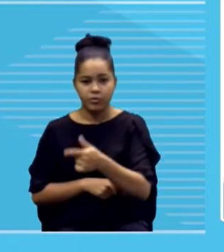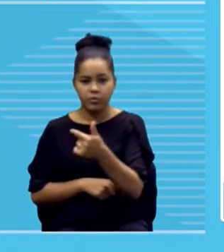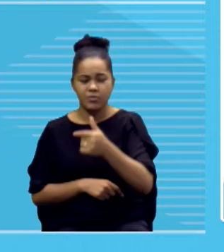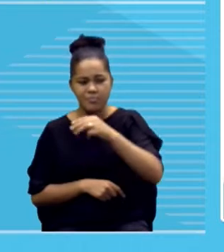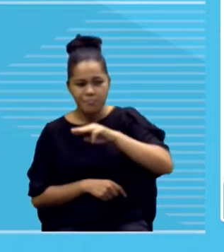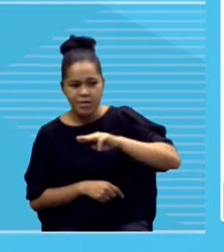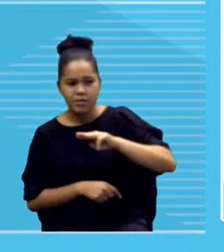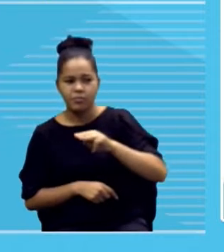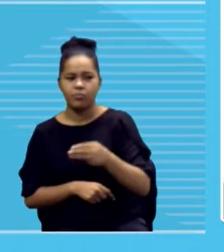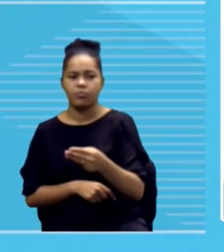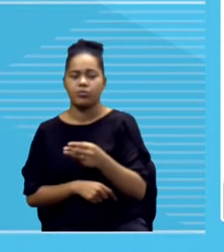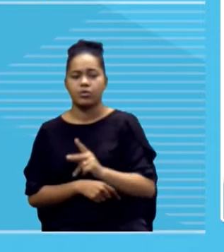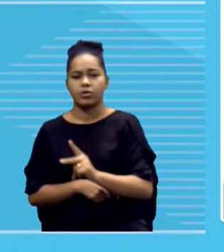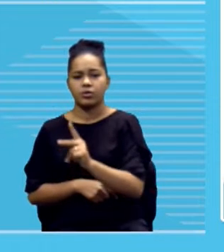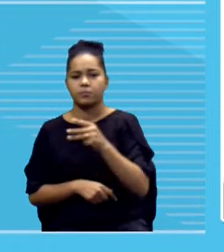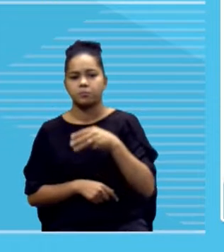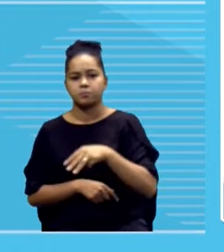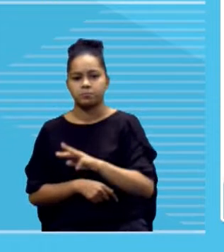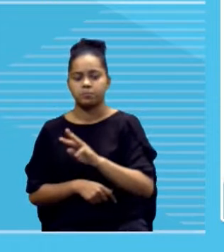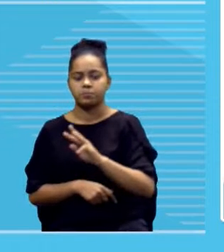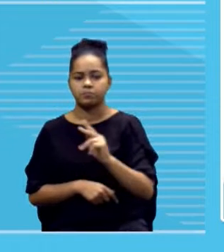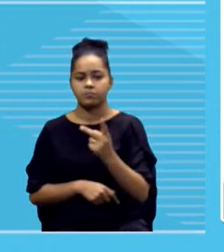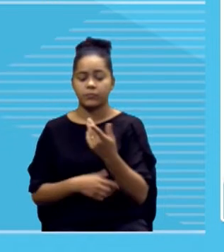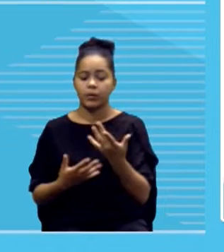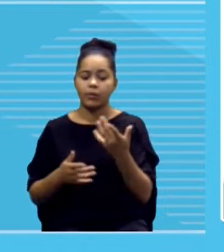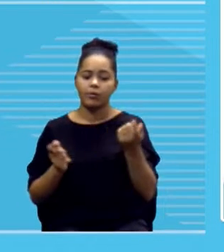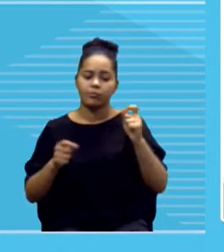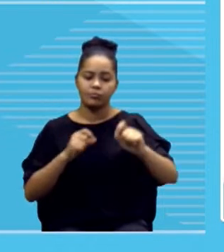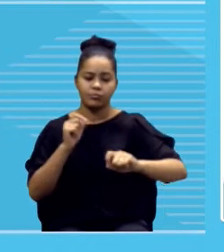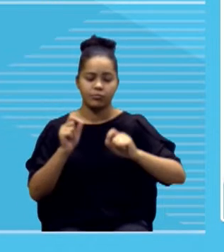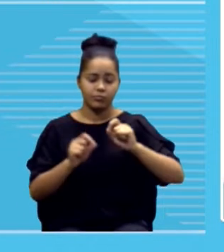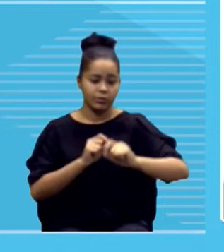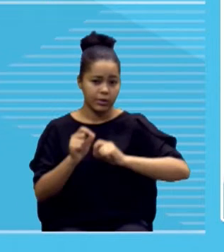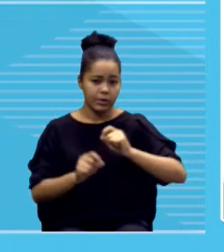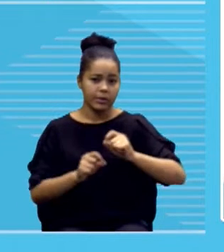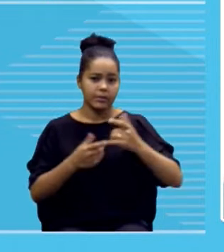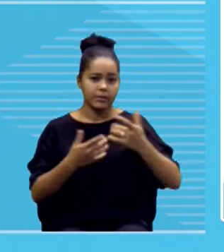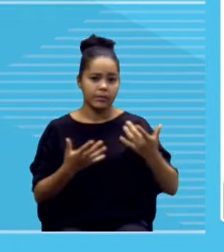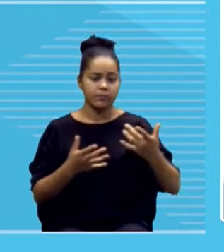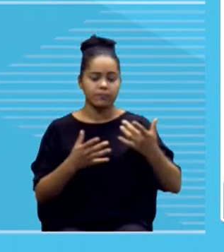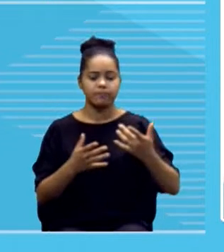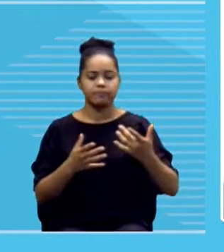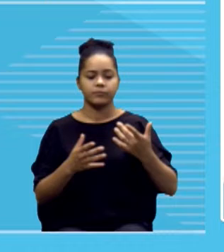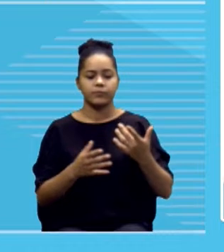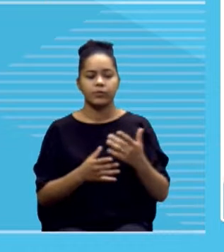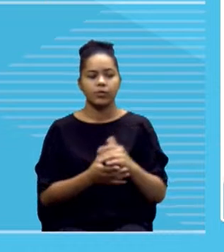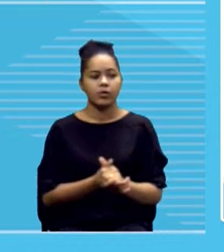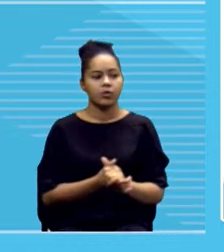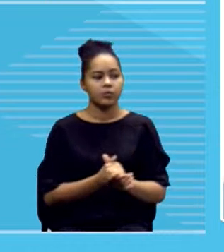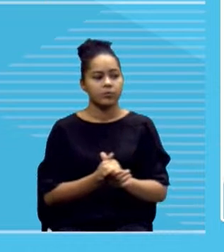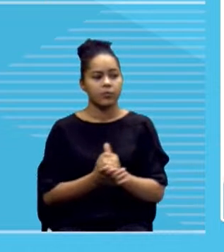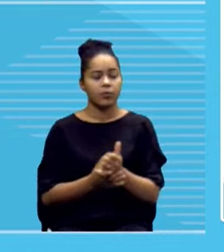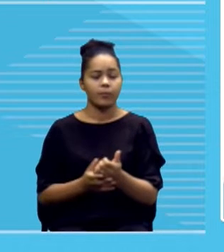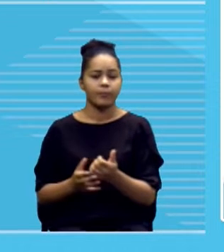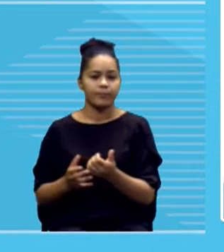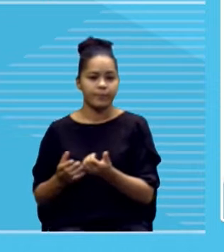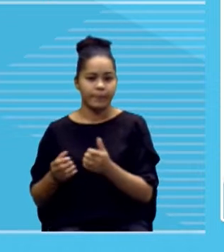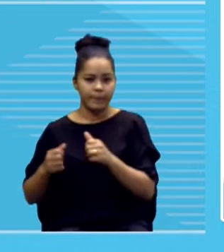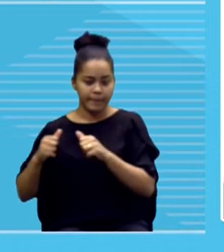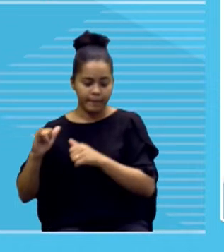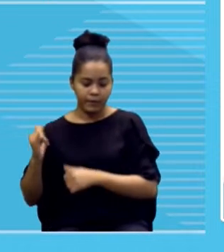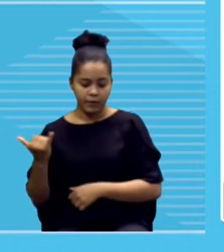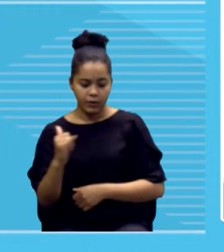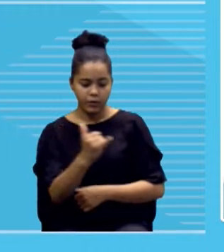seria suficiente para abastecer 2.600 casas de consumo médio. Uma família brasileira geralmente